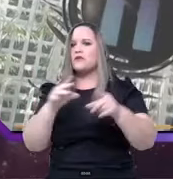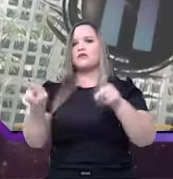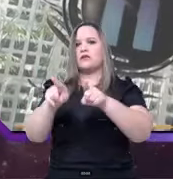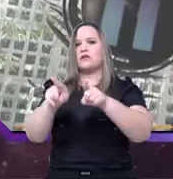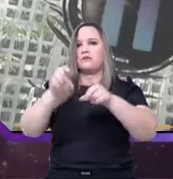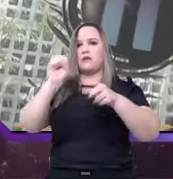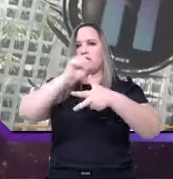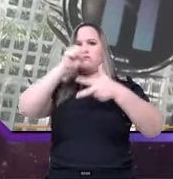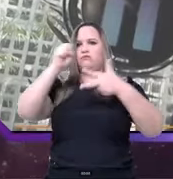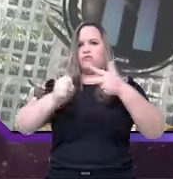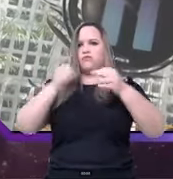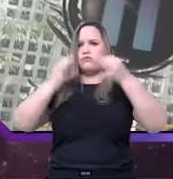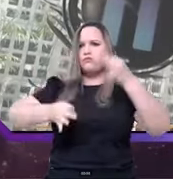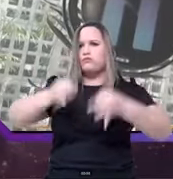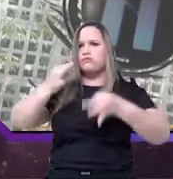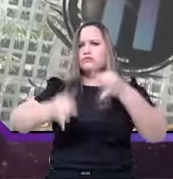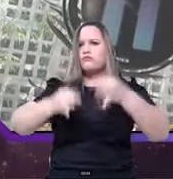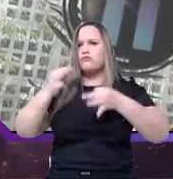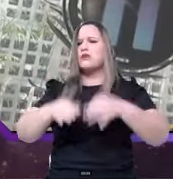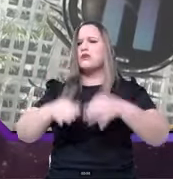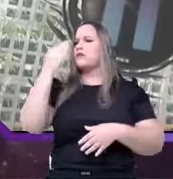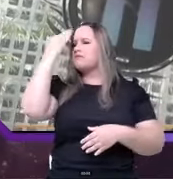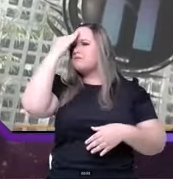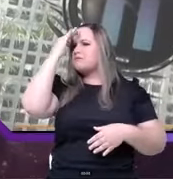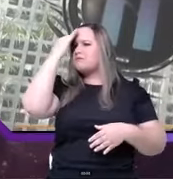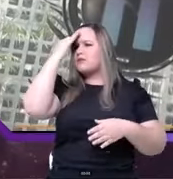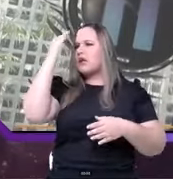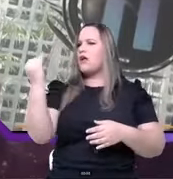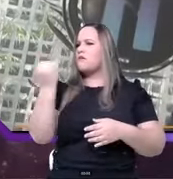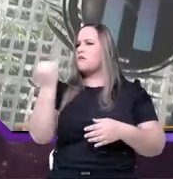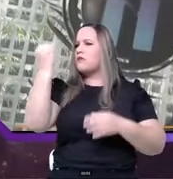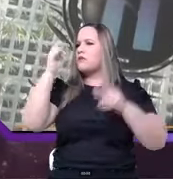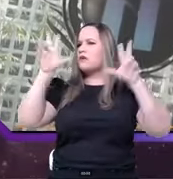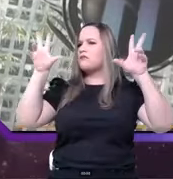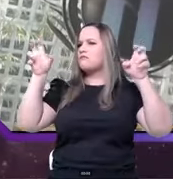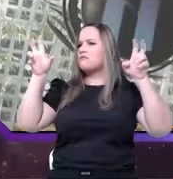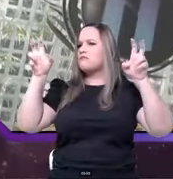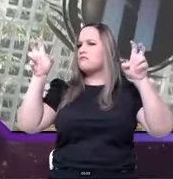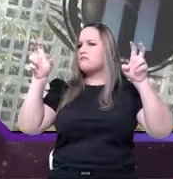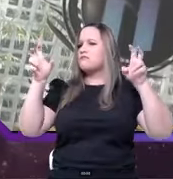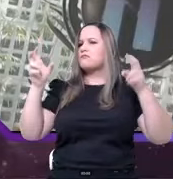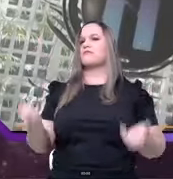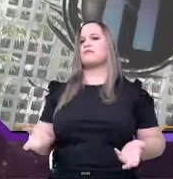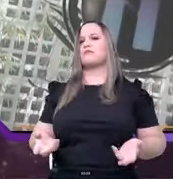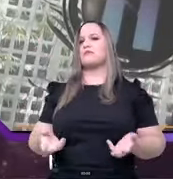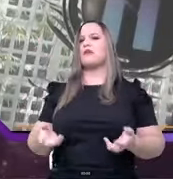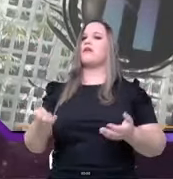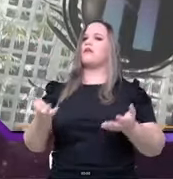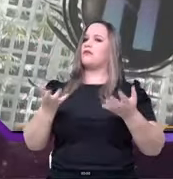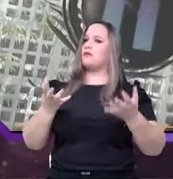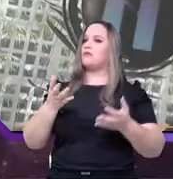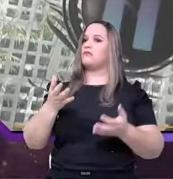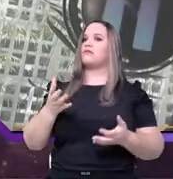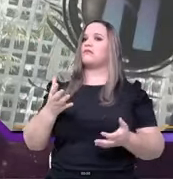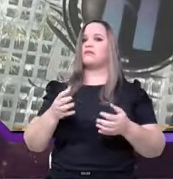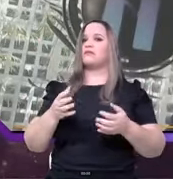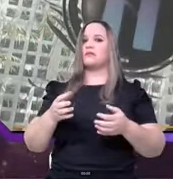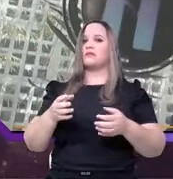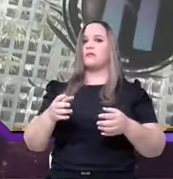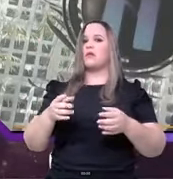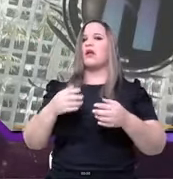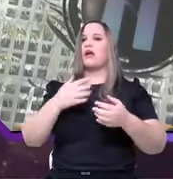vem compreendendo a importância dessa temática. Eu gostaria, até em razão